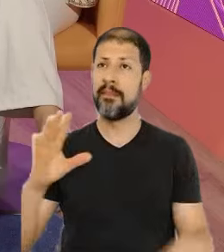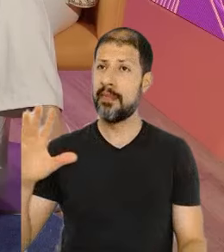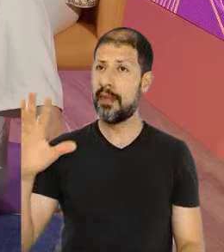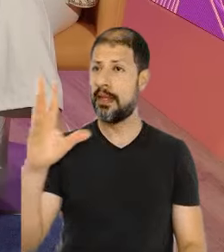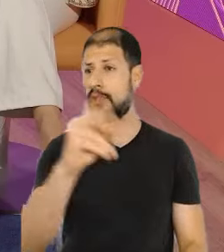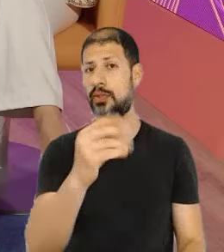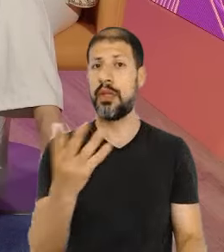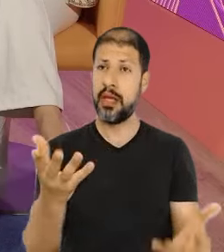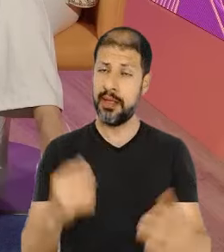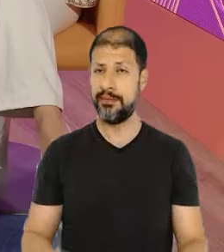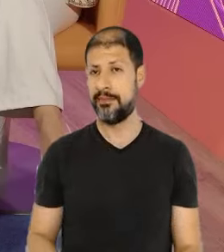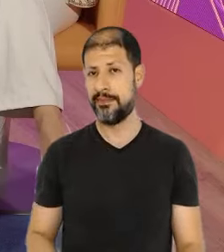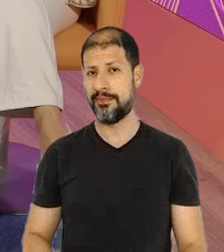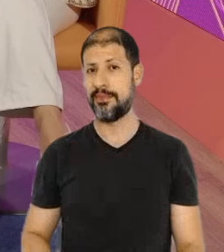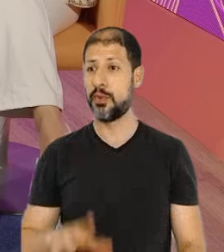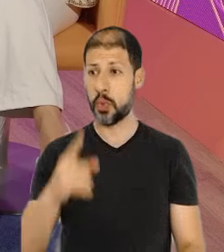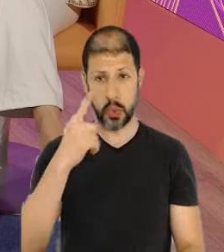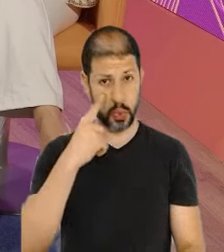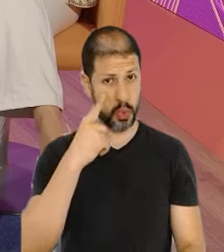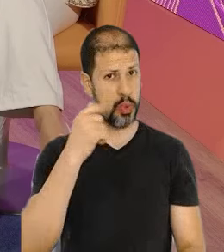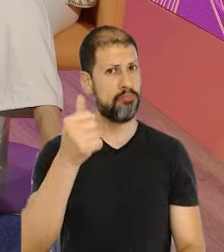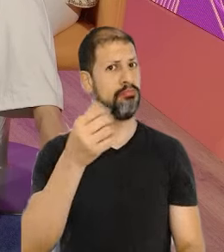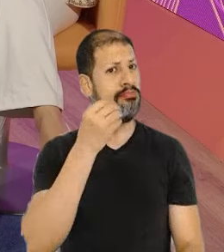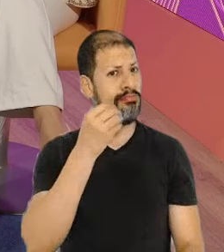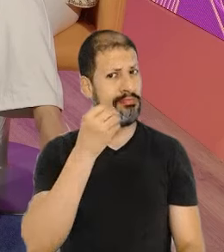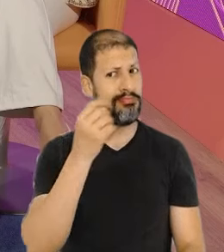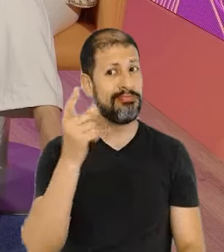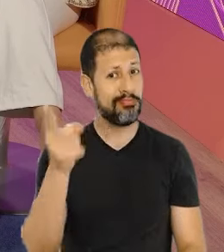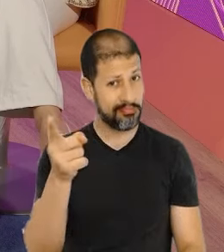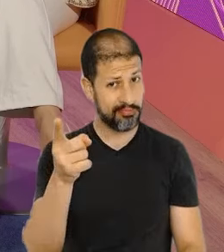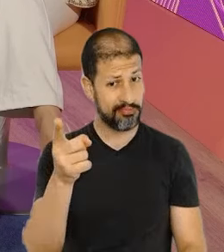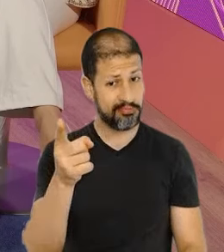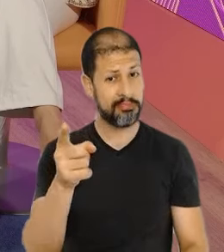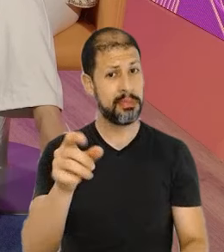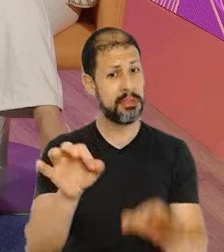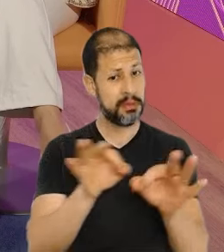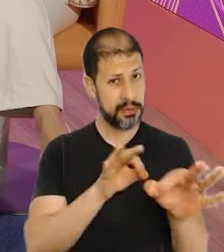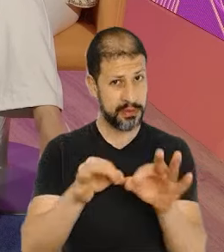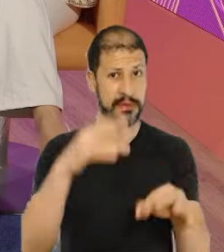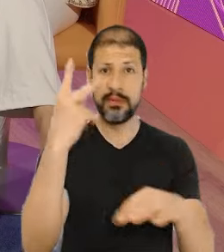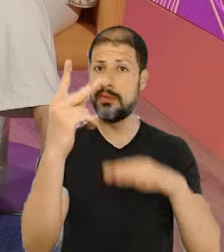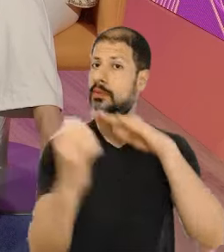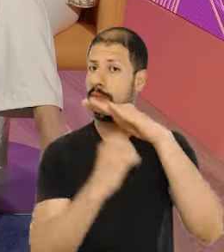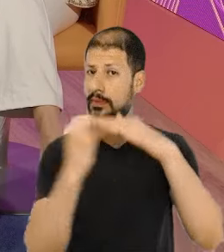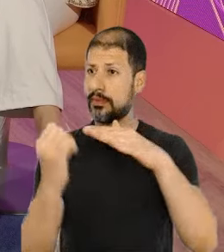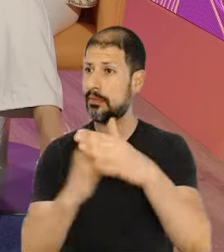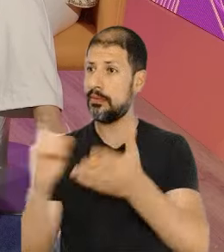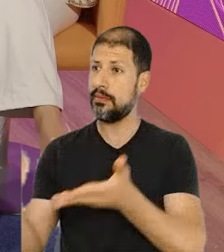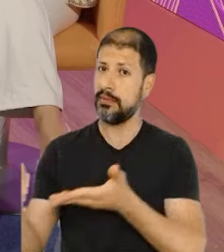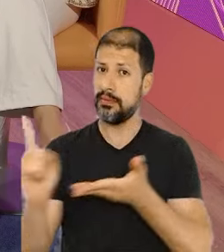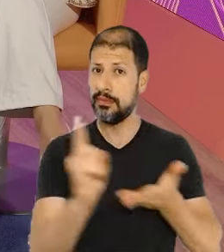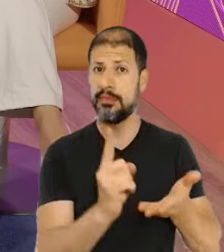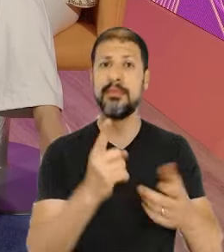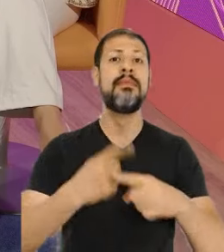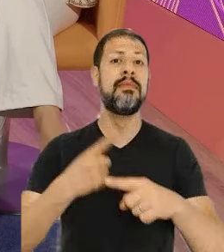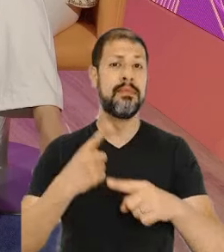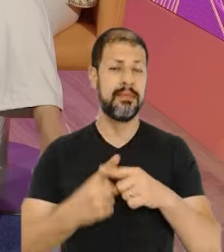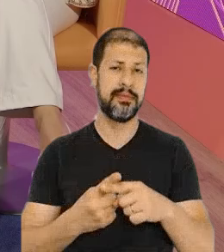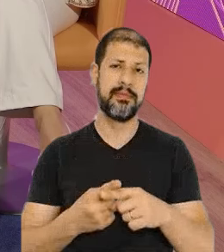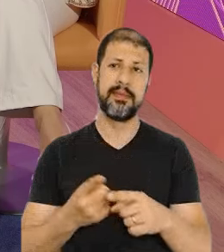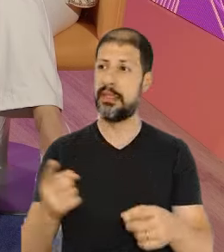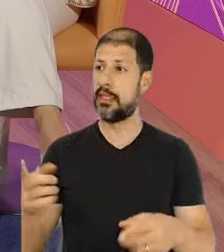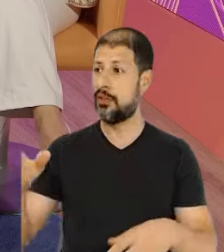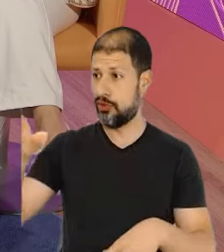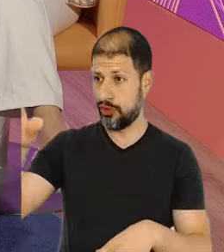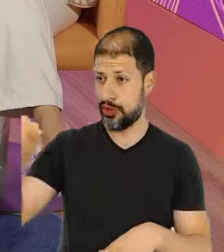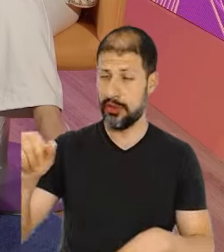quiser ver olha eles dão conta dá oportunidade aí prepara a sua empresa para recebê-lo porque não adianta você também